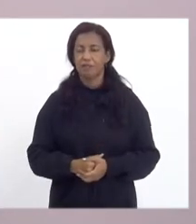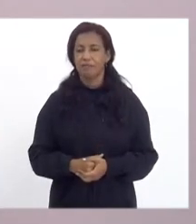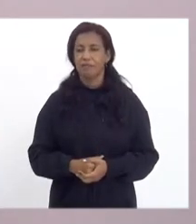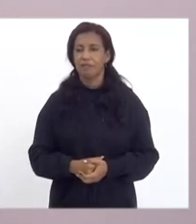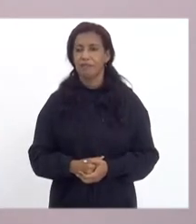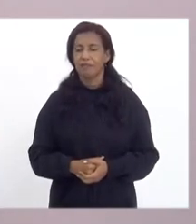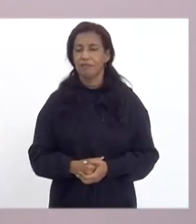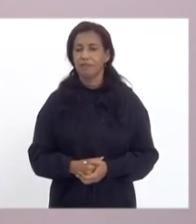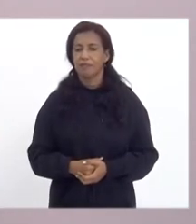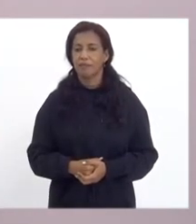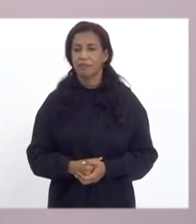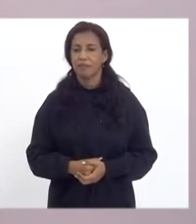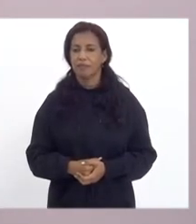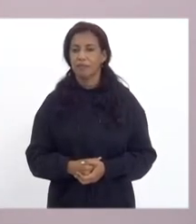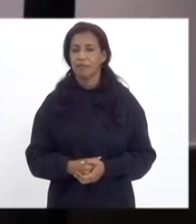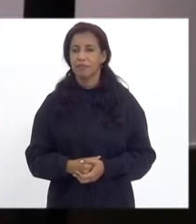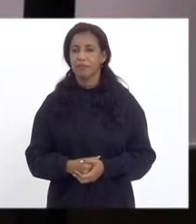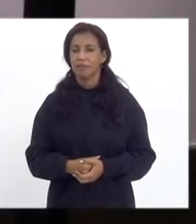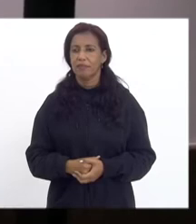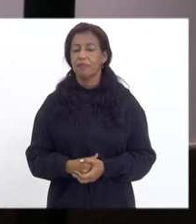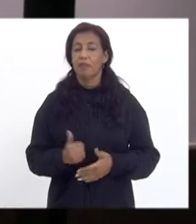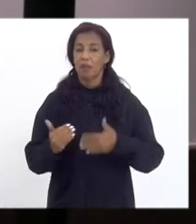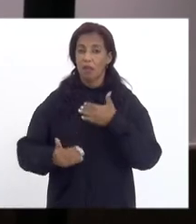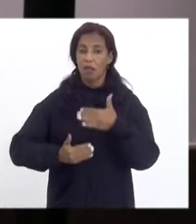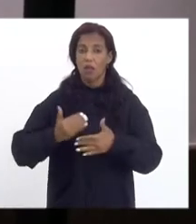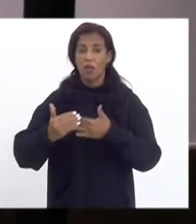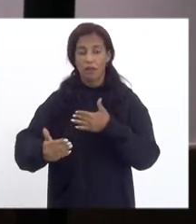o quê, Luiz? É o avanço da vacina